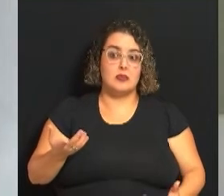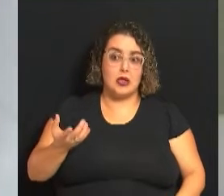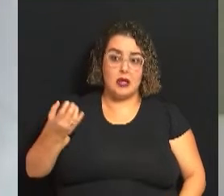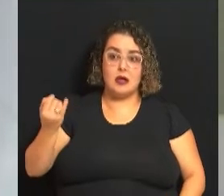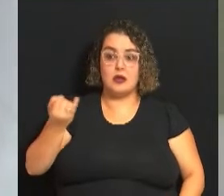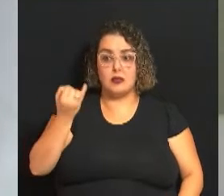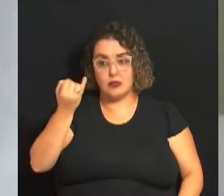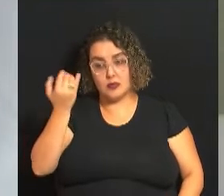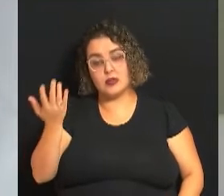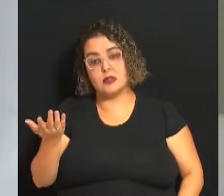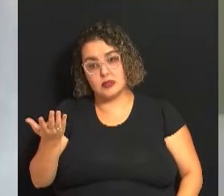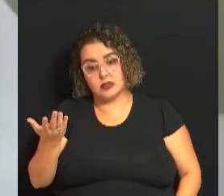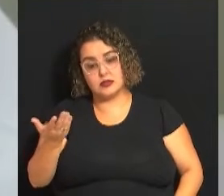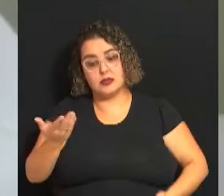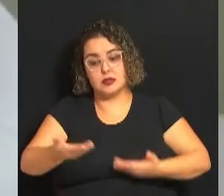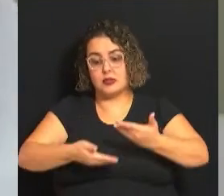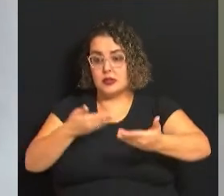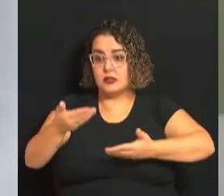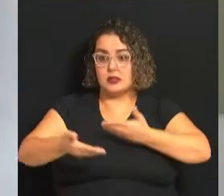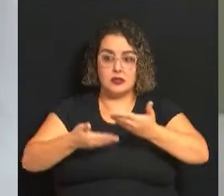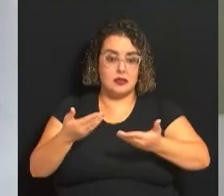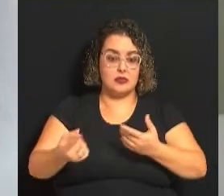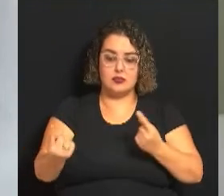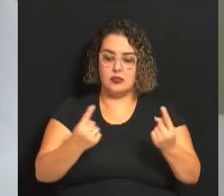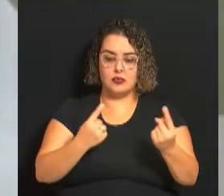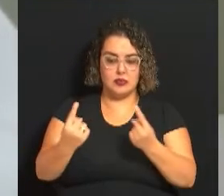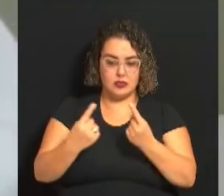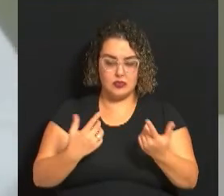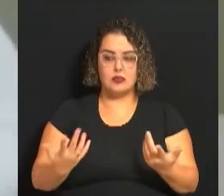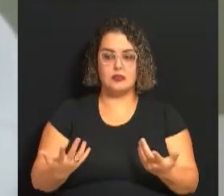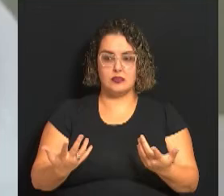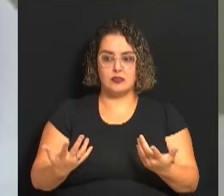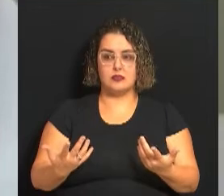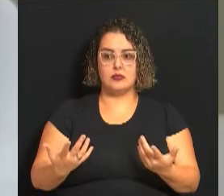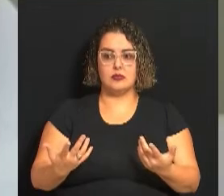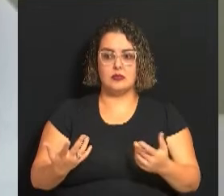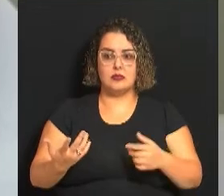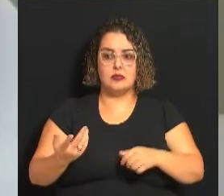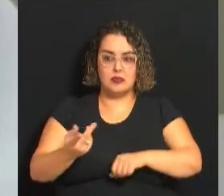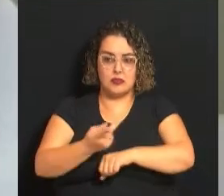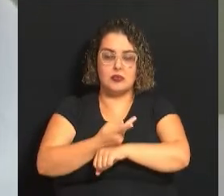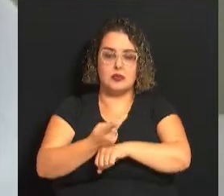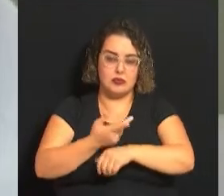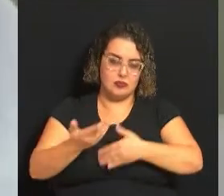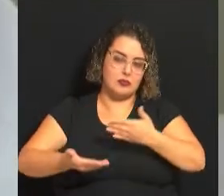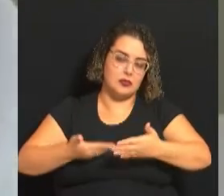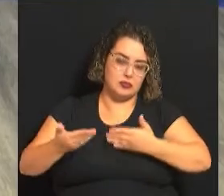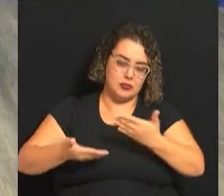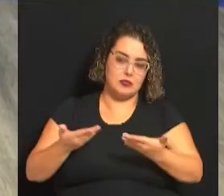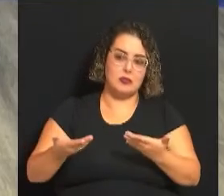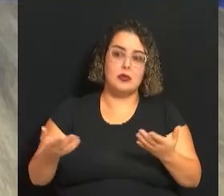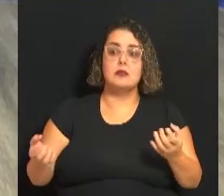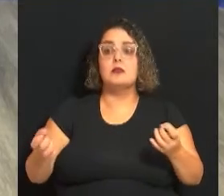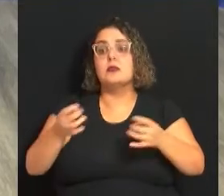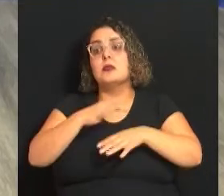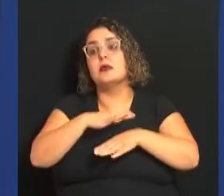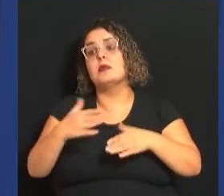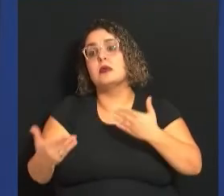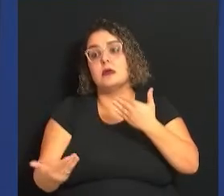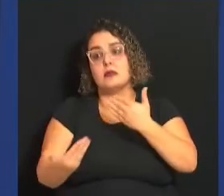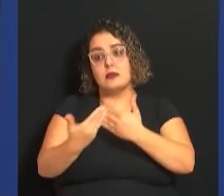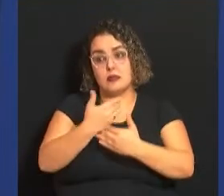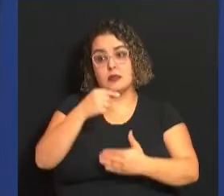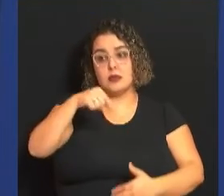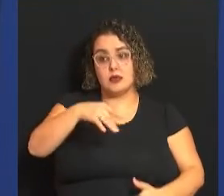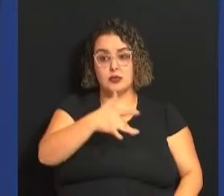deve tratar todos aqueles que vierem buscar o tratamento. Doutor, para a gente encerrar a sua participação aqui no